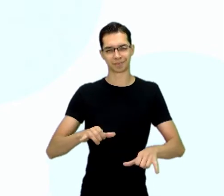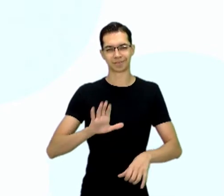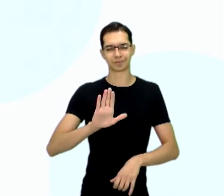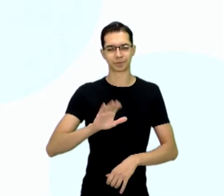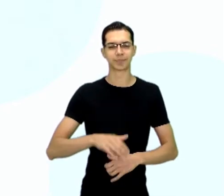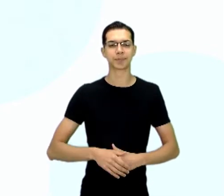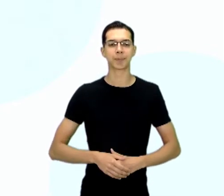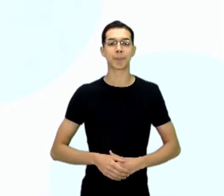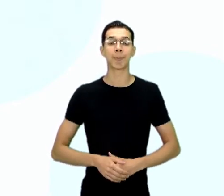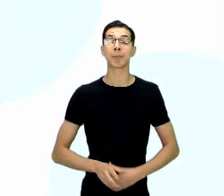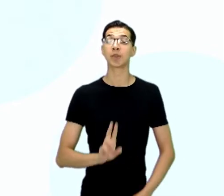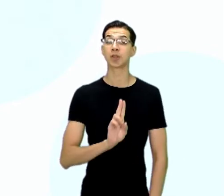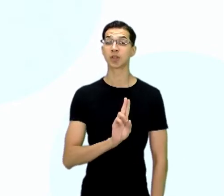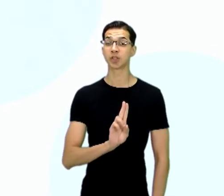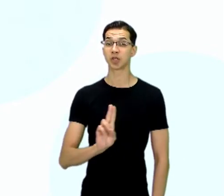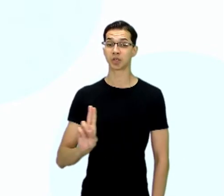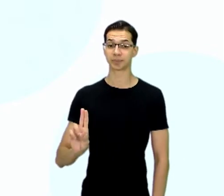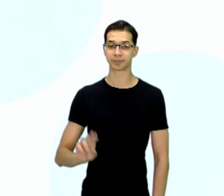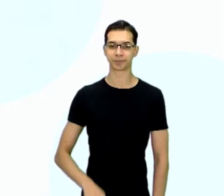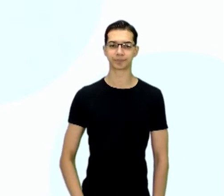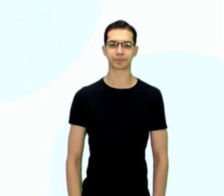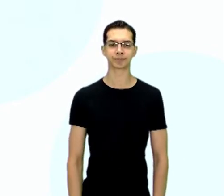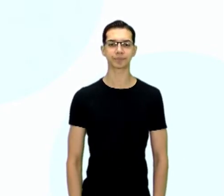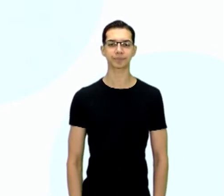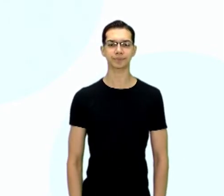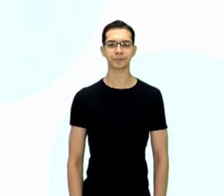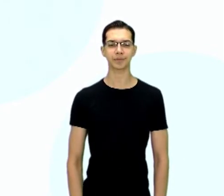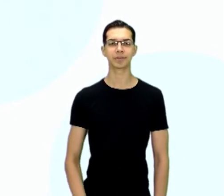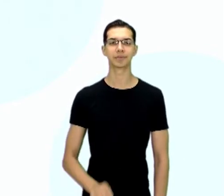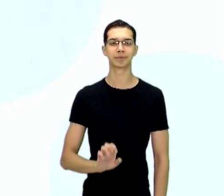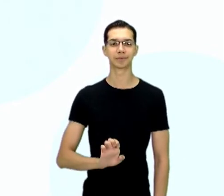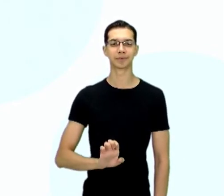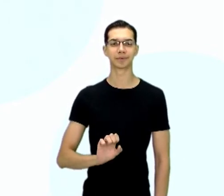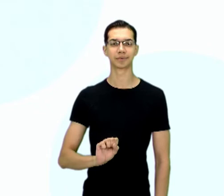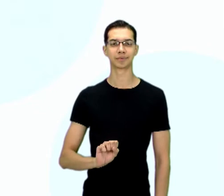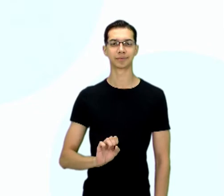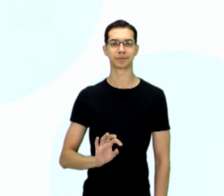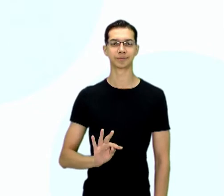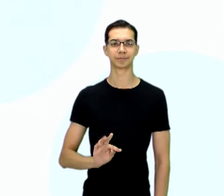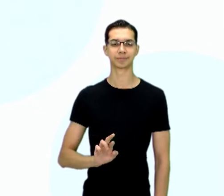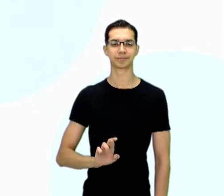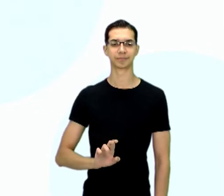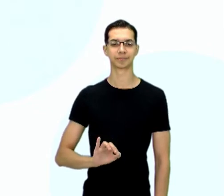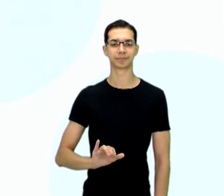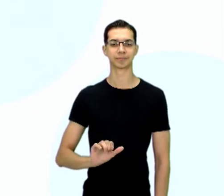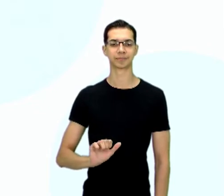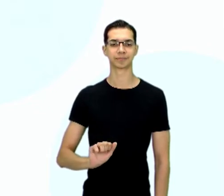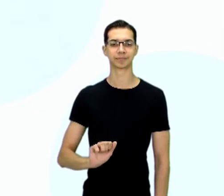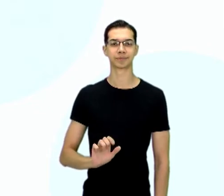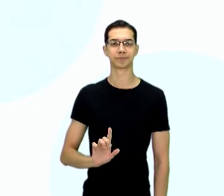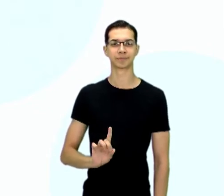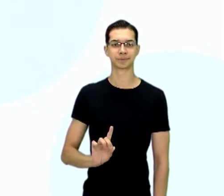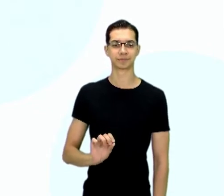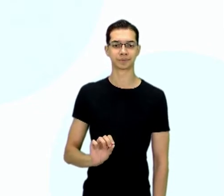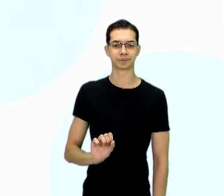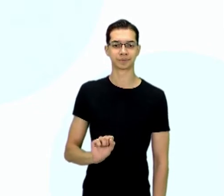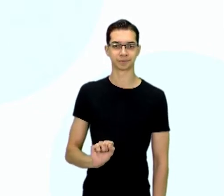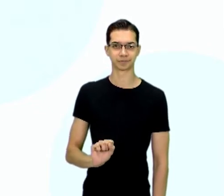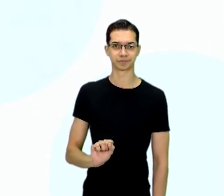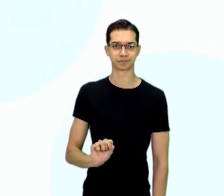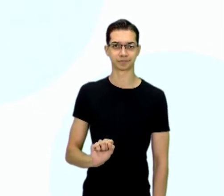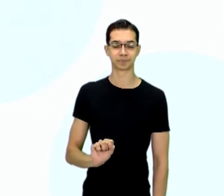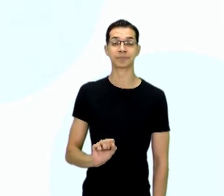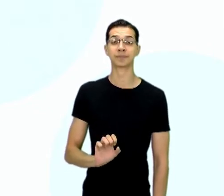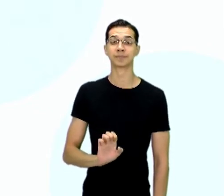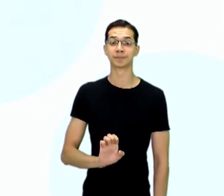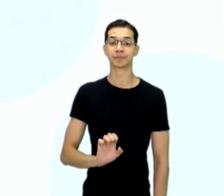que a gente chama de músculos estriados esqueléticos. Esses músculos são aqueles que estão ligados ao